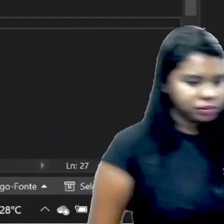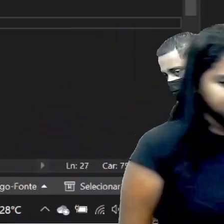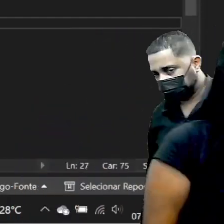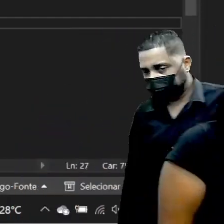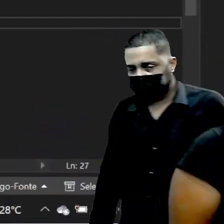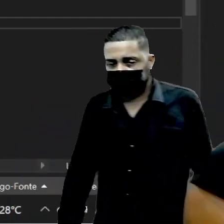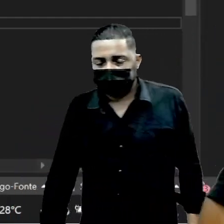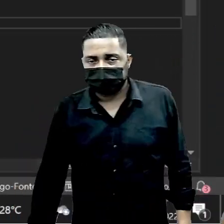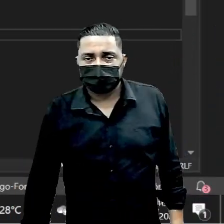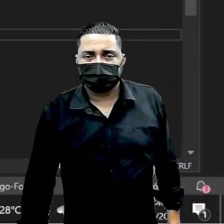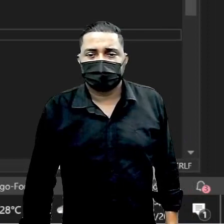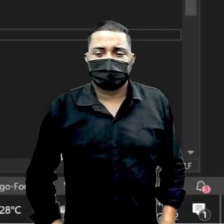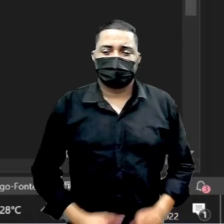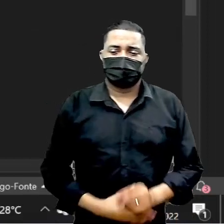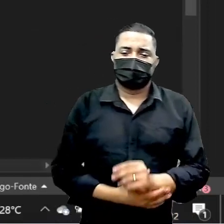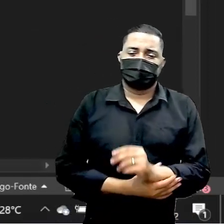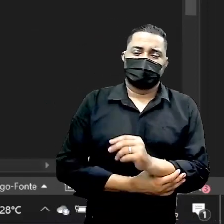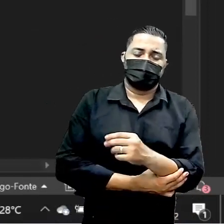down.